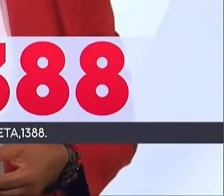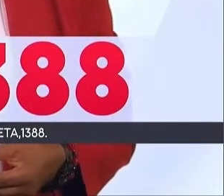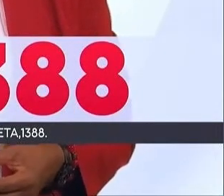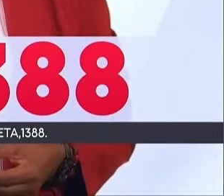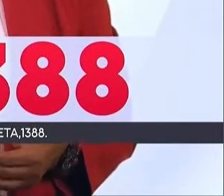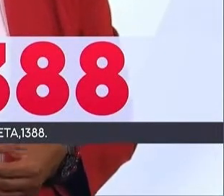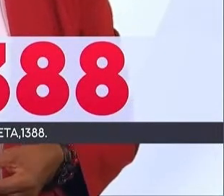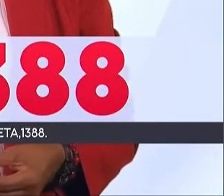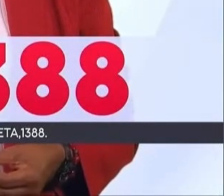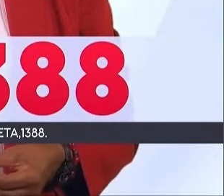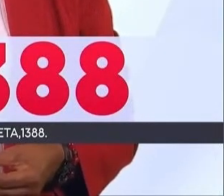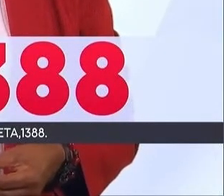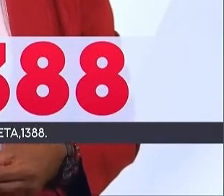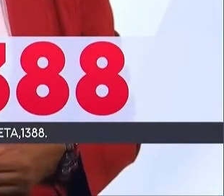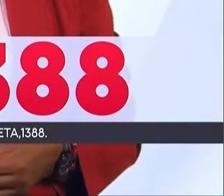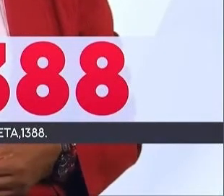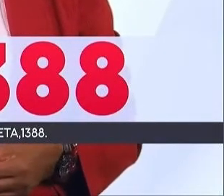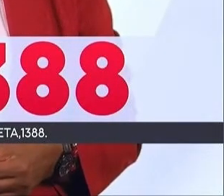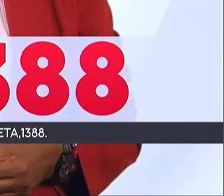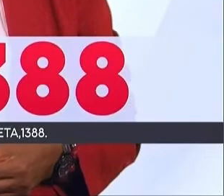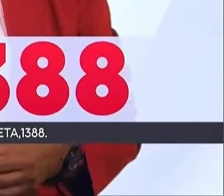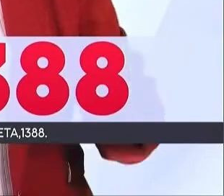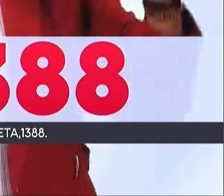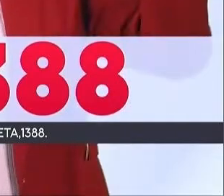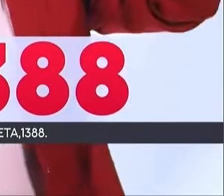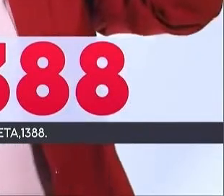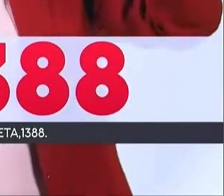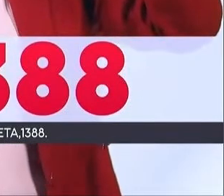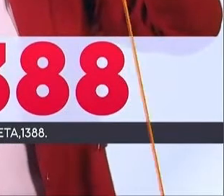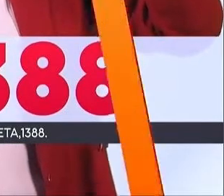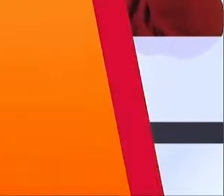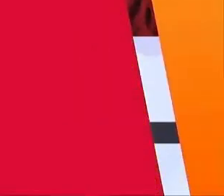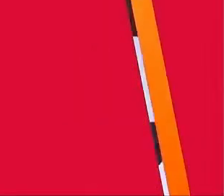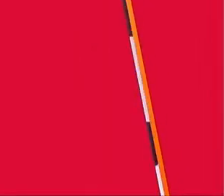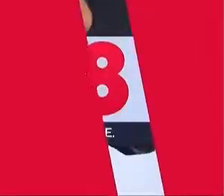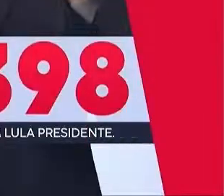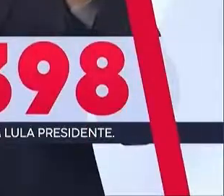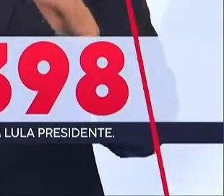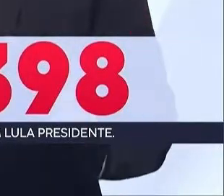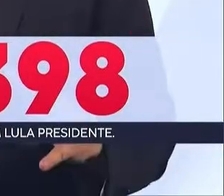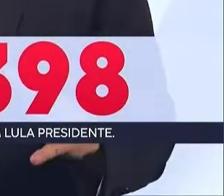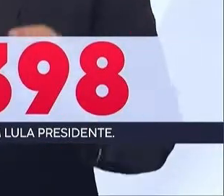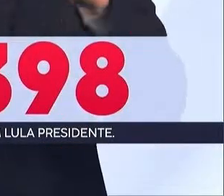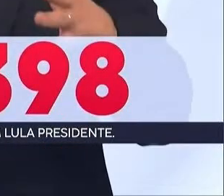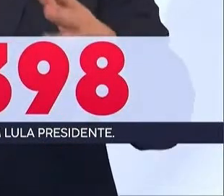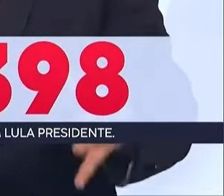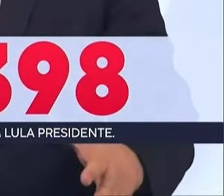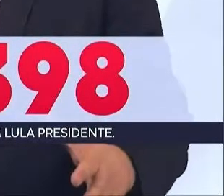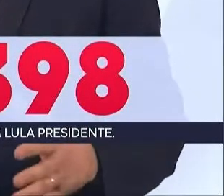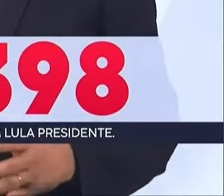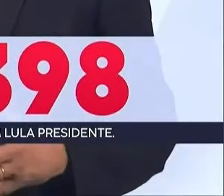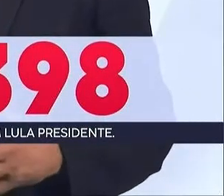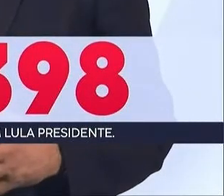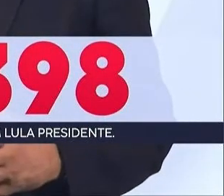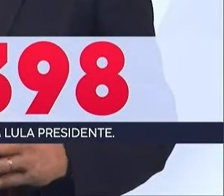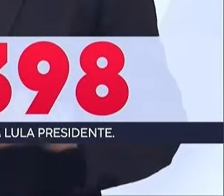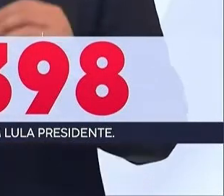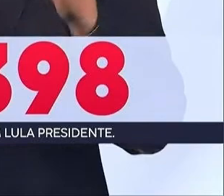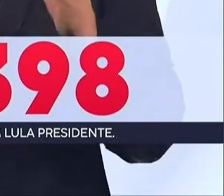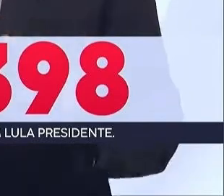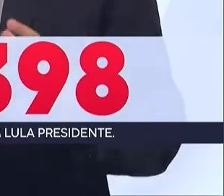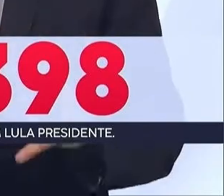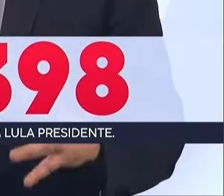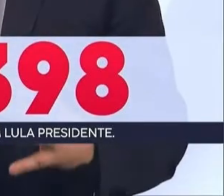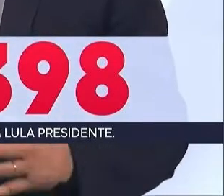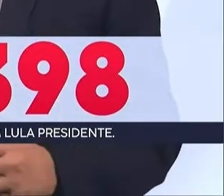com educação. Claudete Alves, vote nessa preta, 1388. Quero contribuir com minha experiência no Congresso